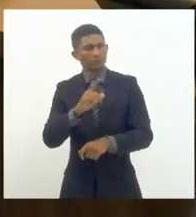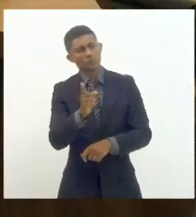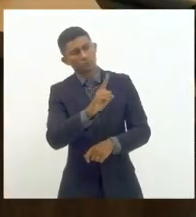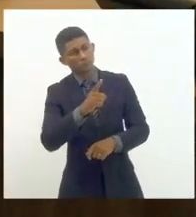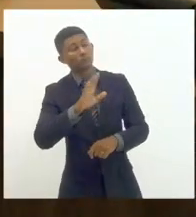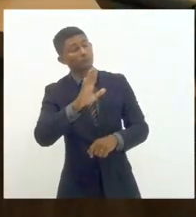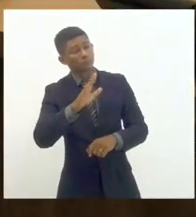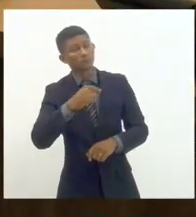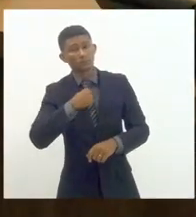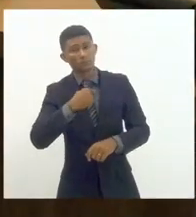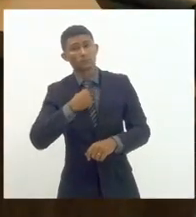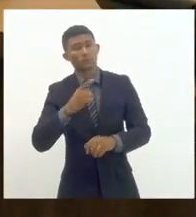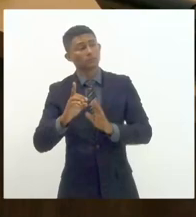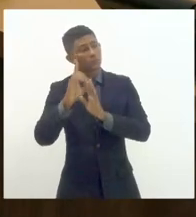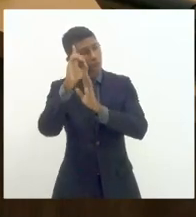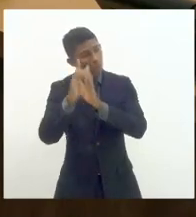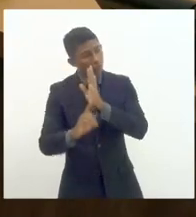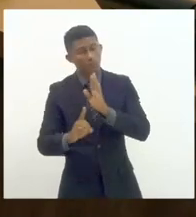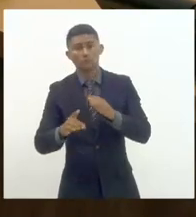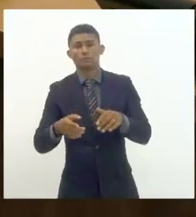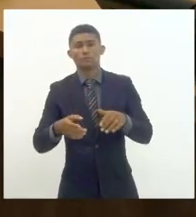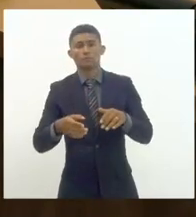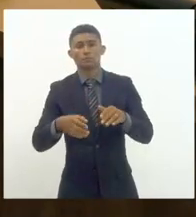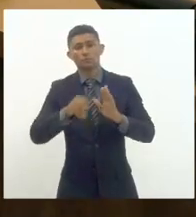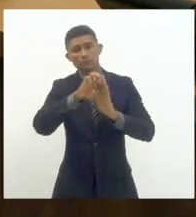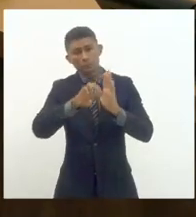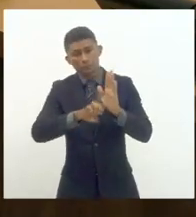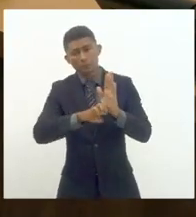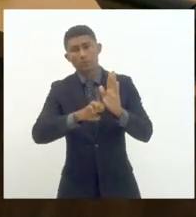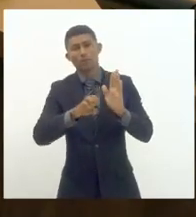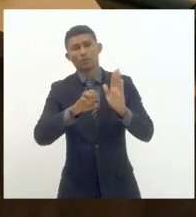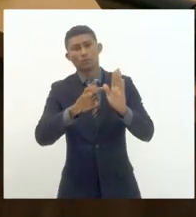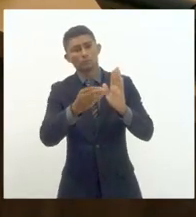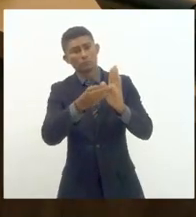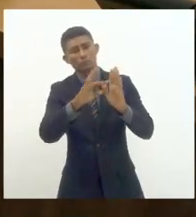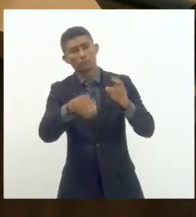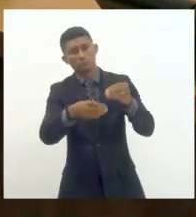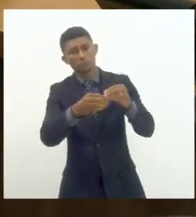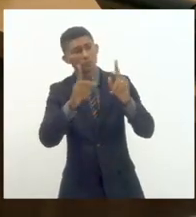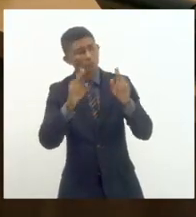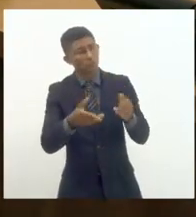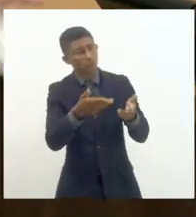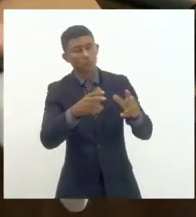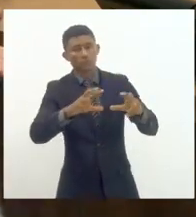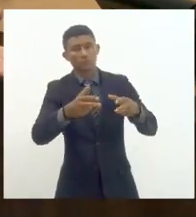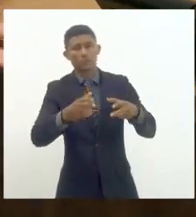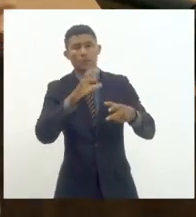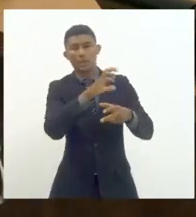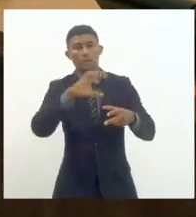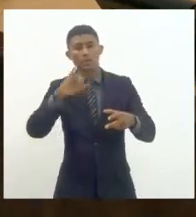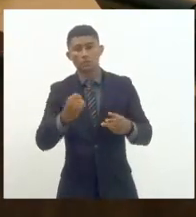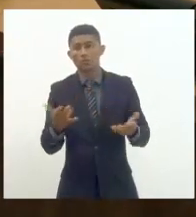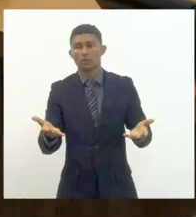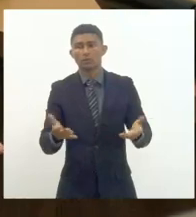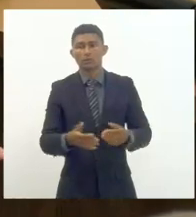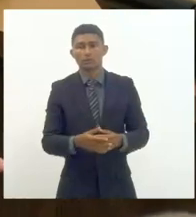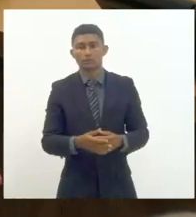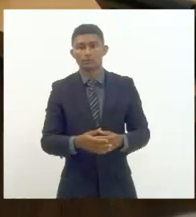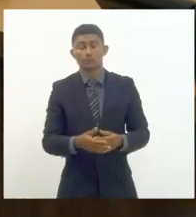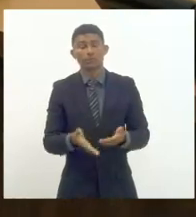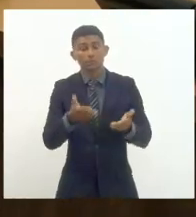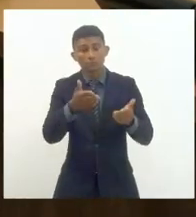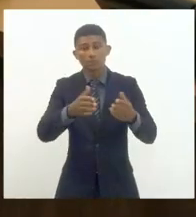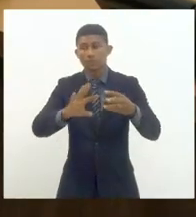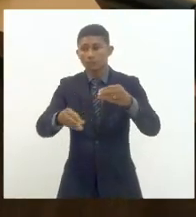emendar qualquer emenda com subemenda e fazer o que eu quiser, como o senhor faz na CCJ, acabou de fazer, só aglutina